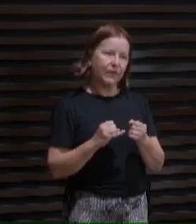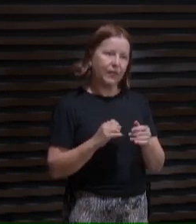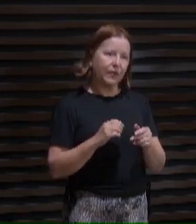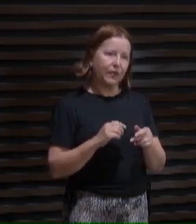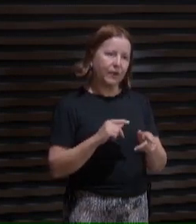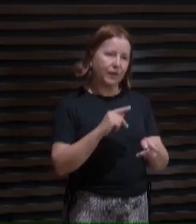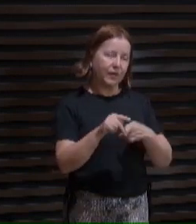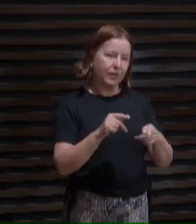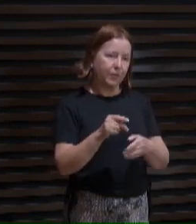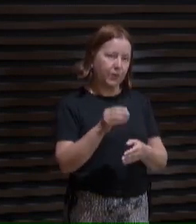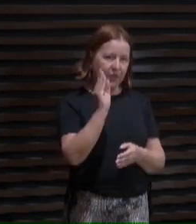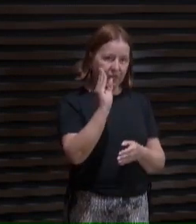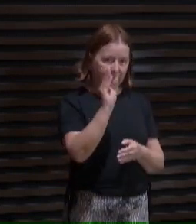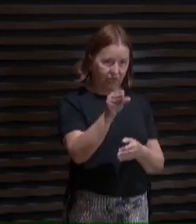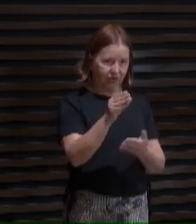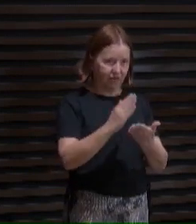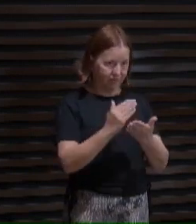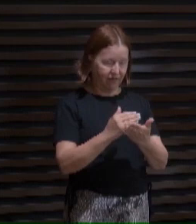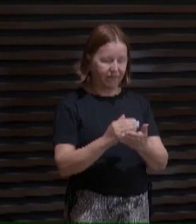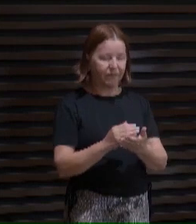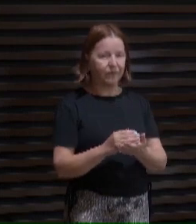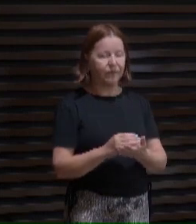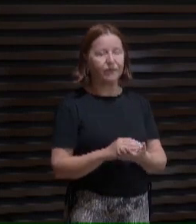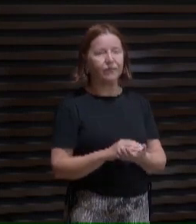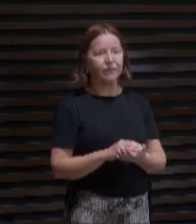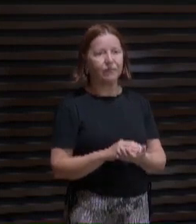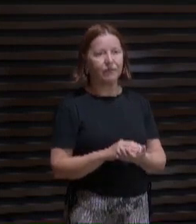Evangelho, deste quarto Evangelho, tentam